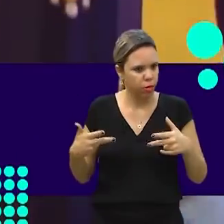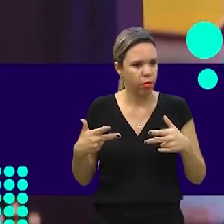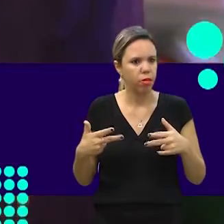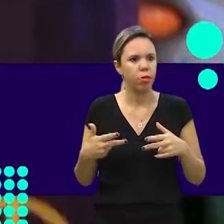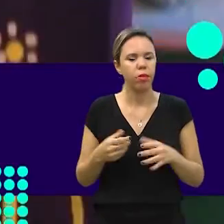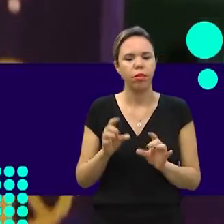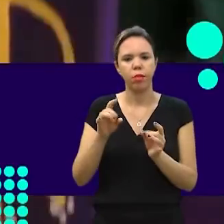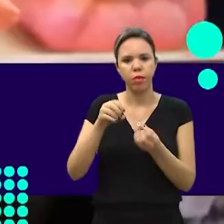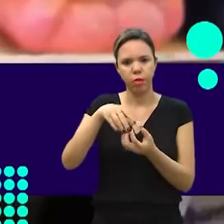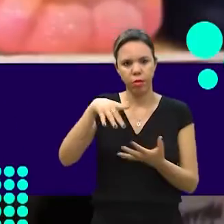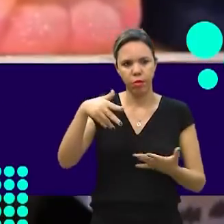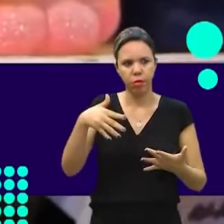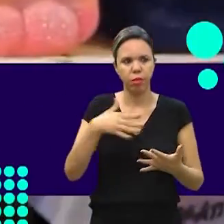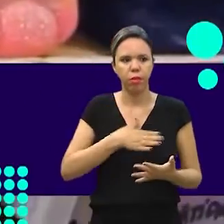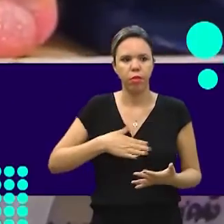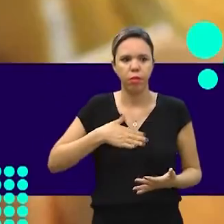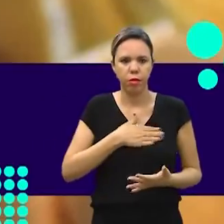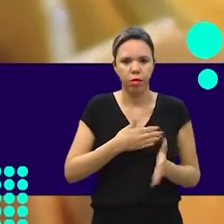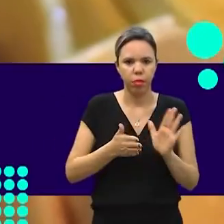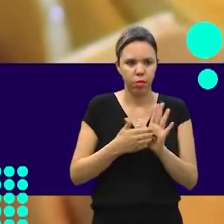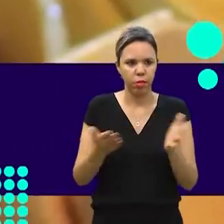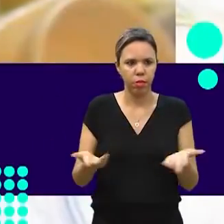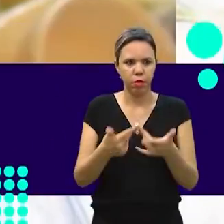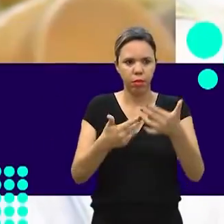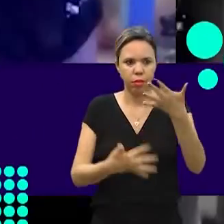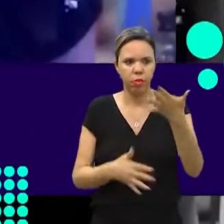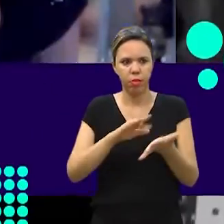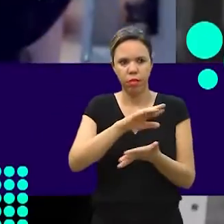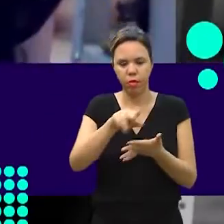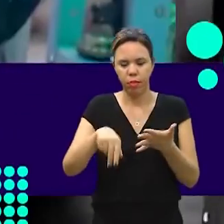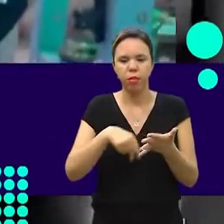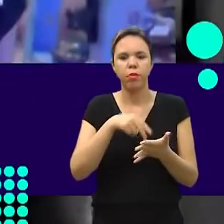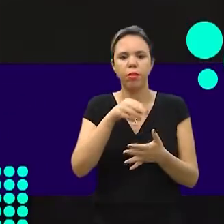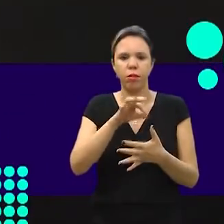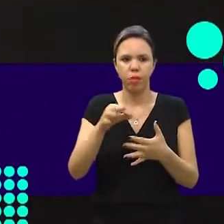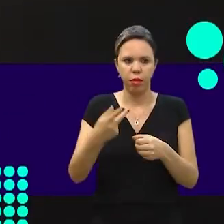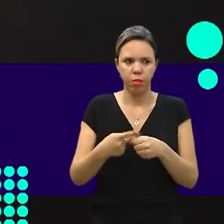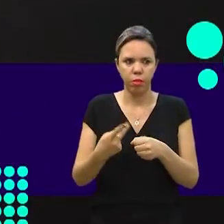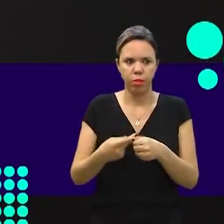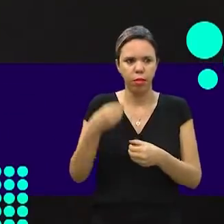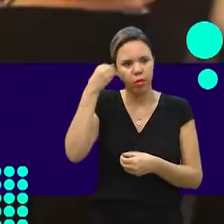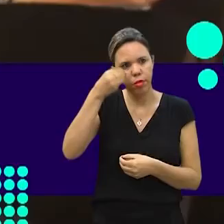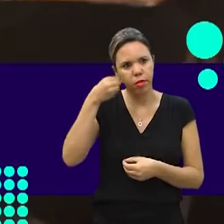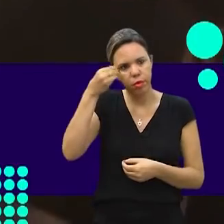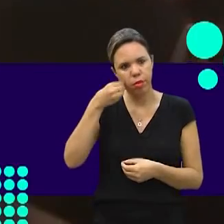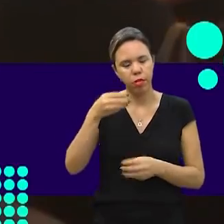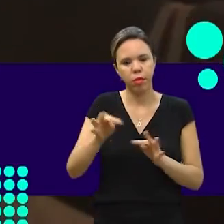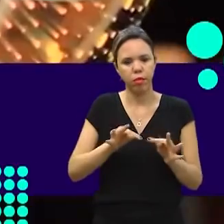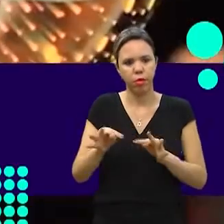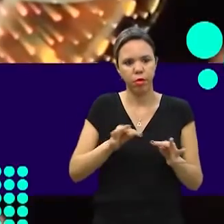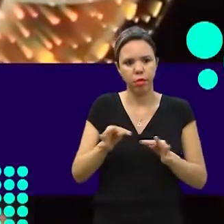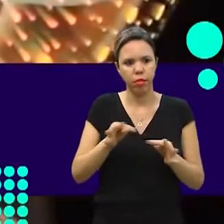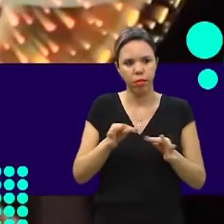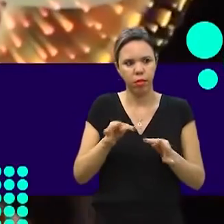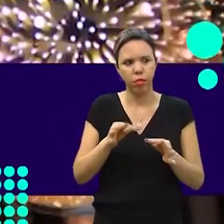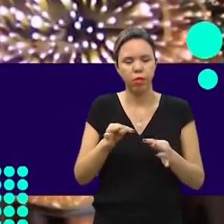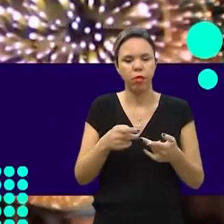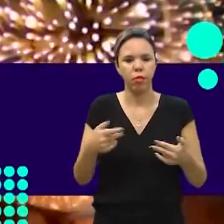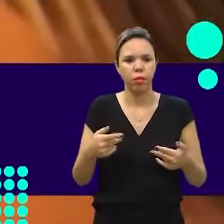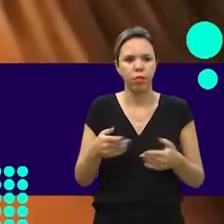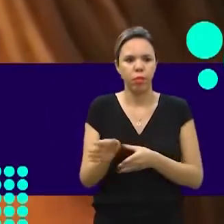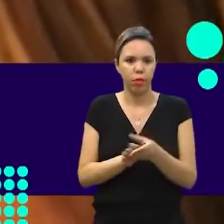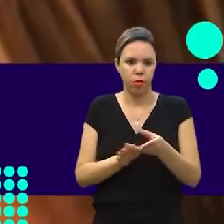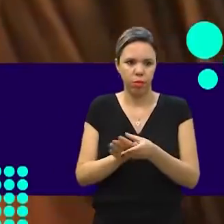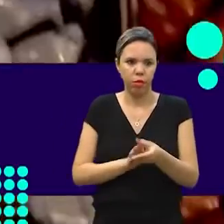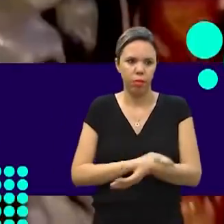esotérico, místico, holístico e bem-estar e oferece variedade de produtos, vivências, terapias,